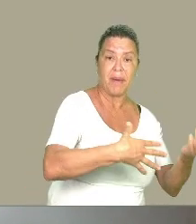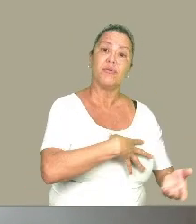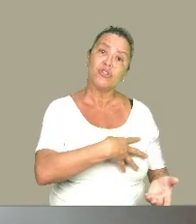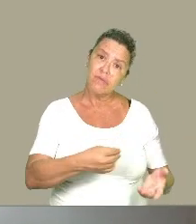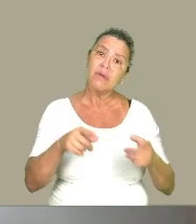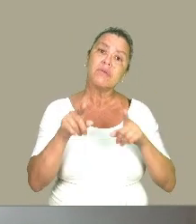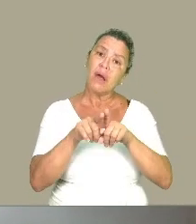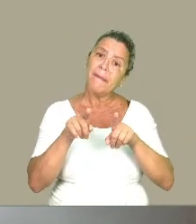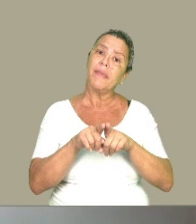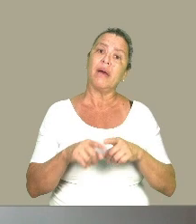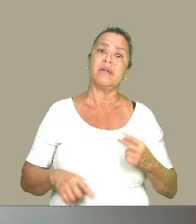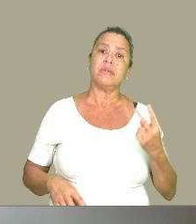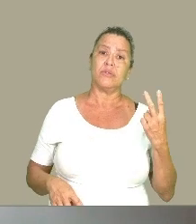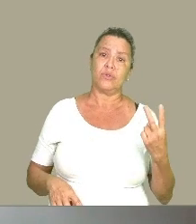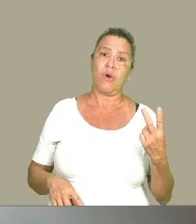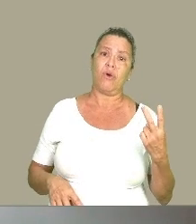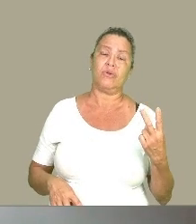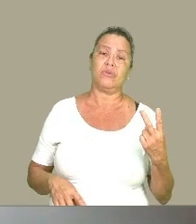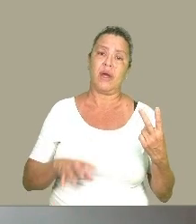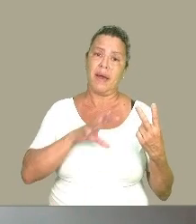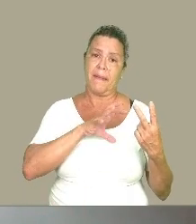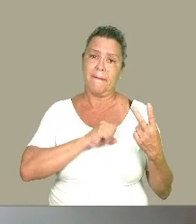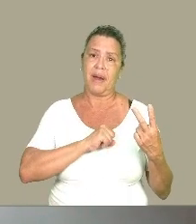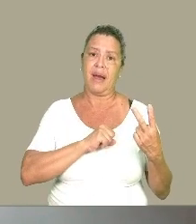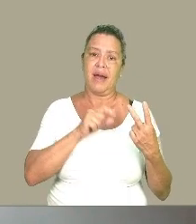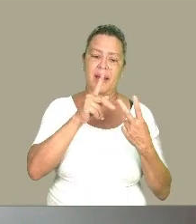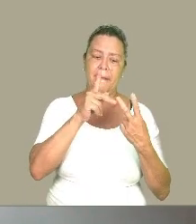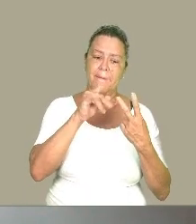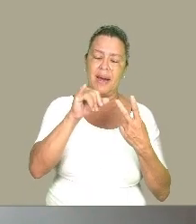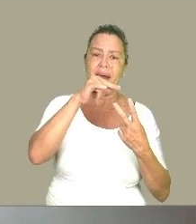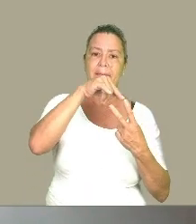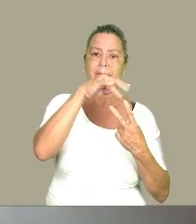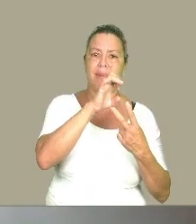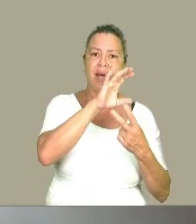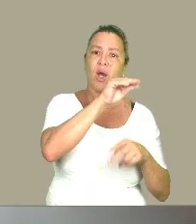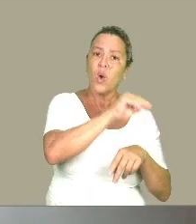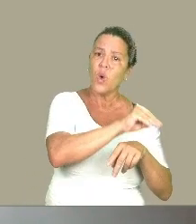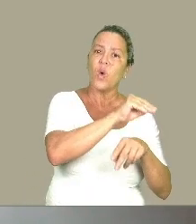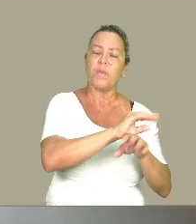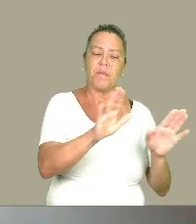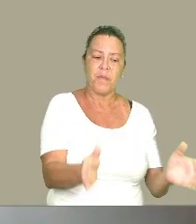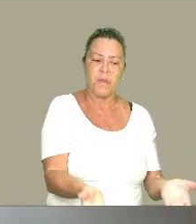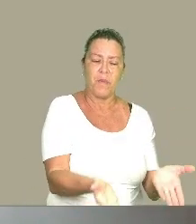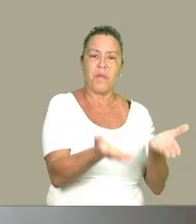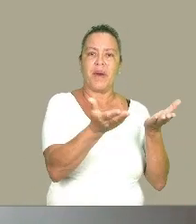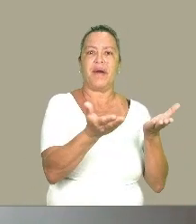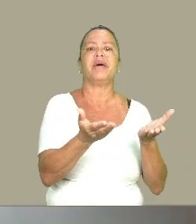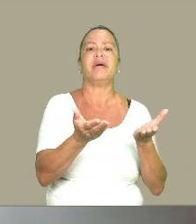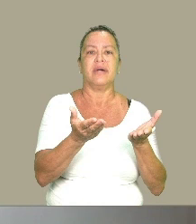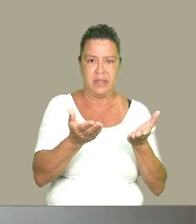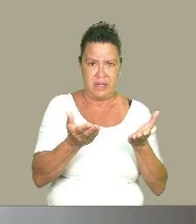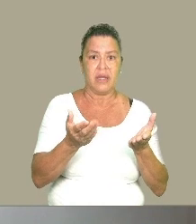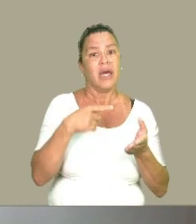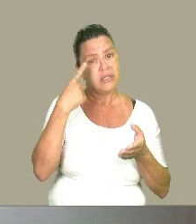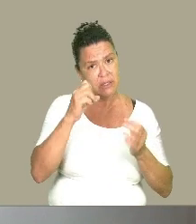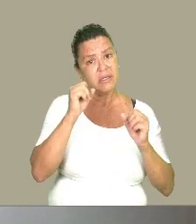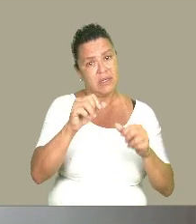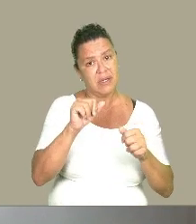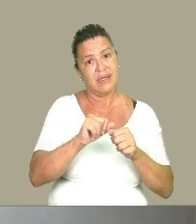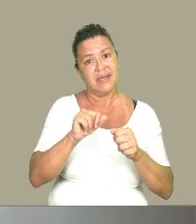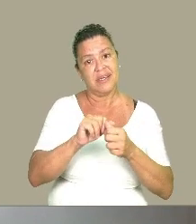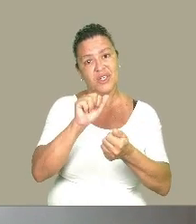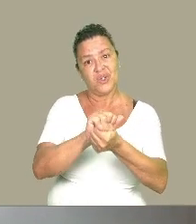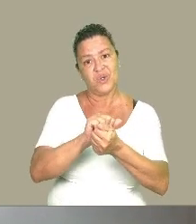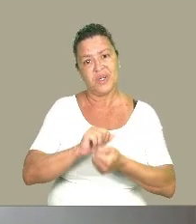fossem dois a amá-los, a cuidar deles e a fazê-los progredir. E podemos fazer isso estando